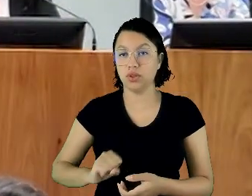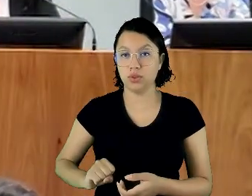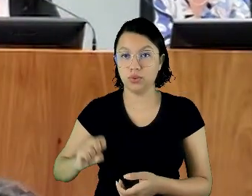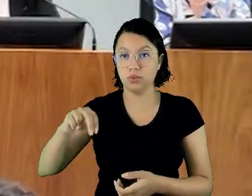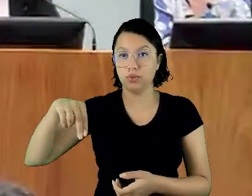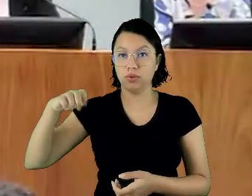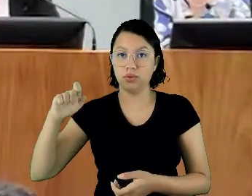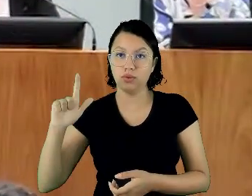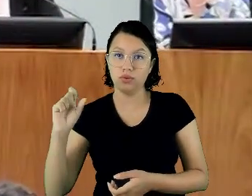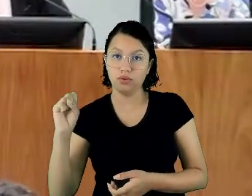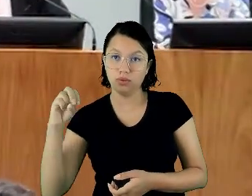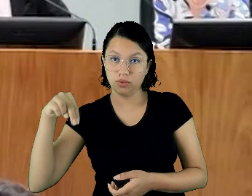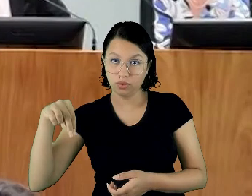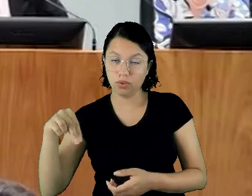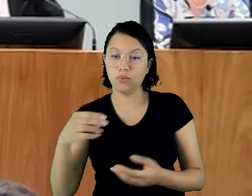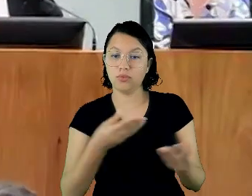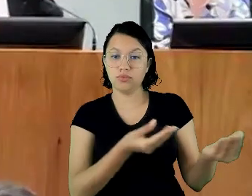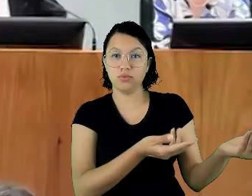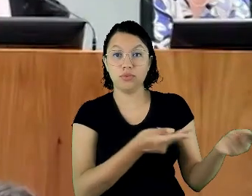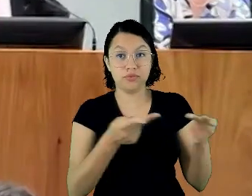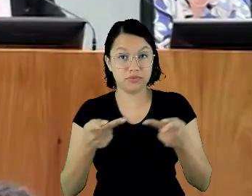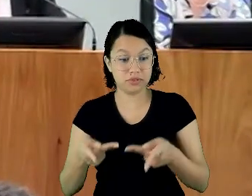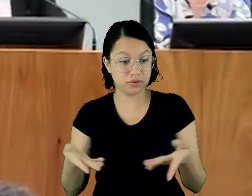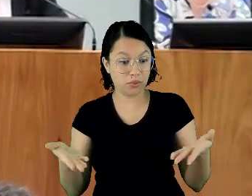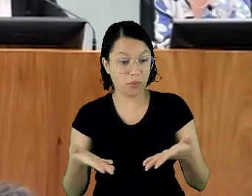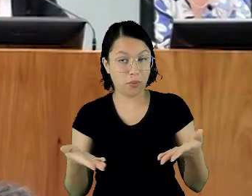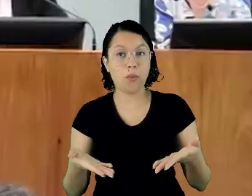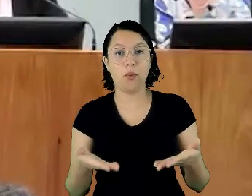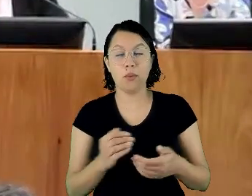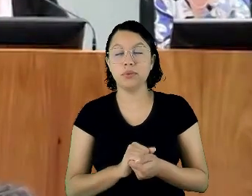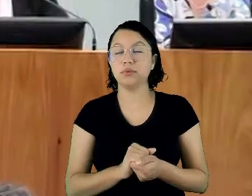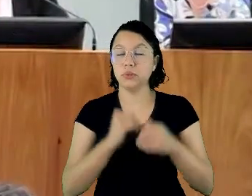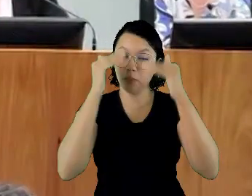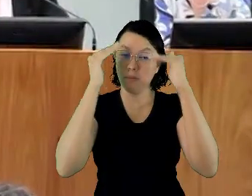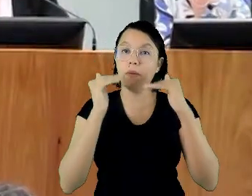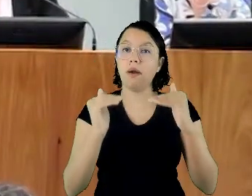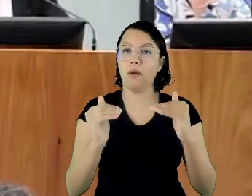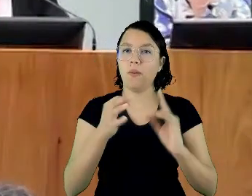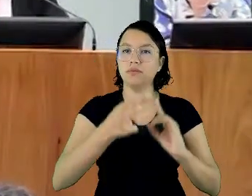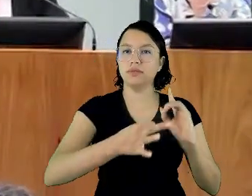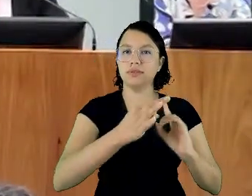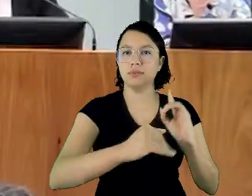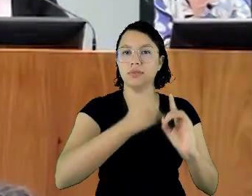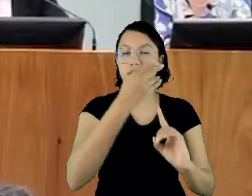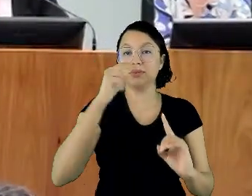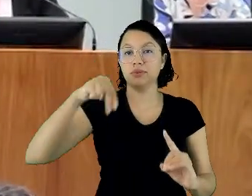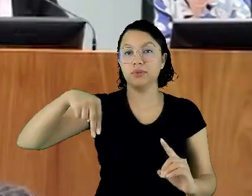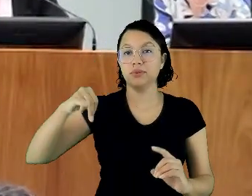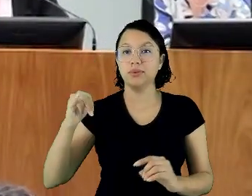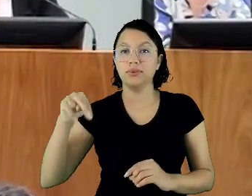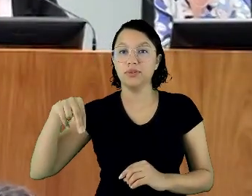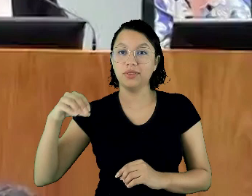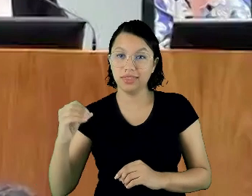a honra da sua visita, desembargador Nino Todo,